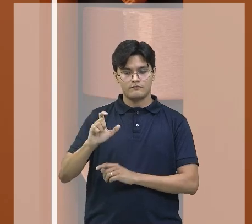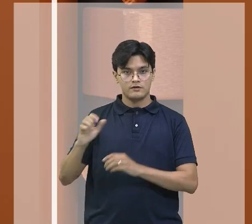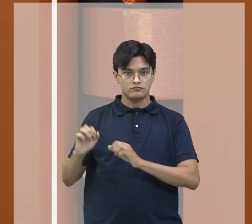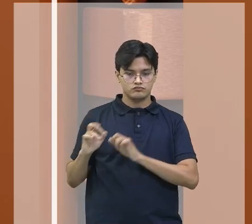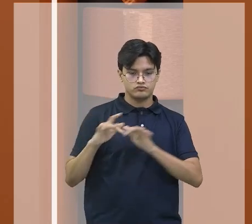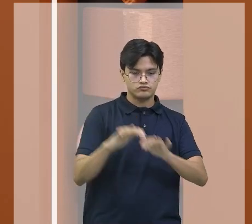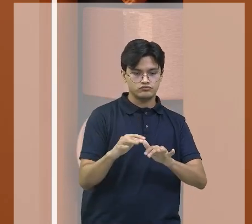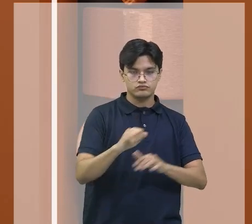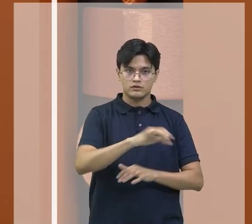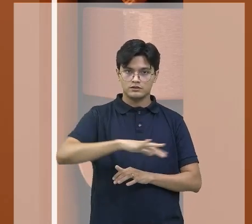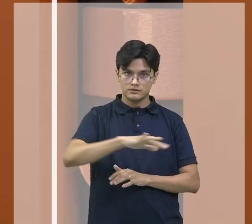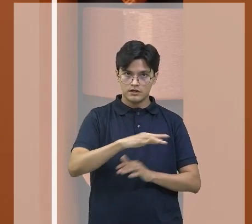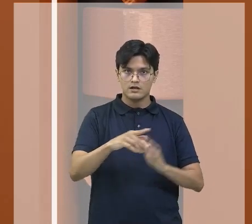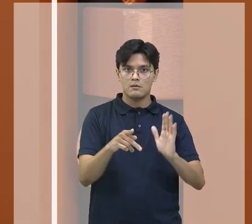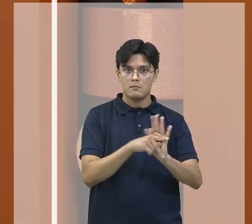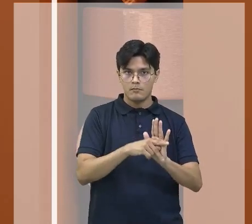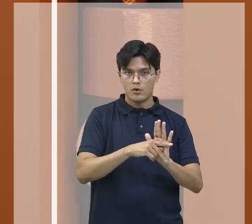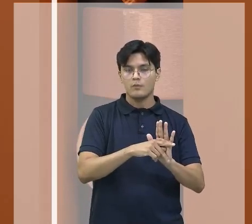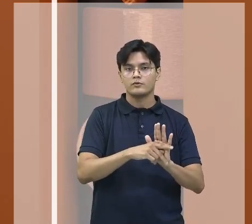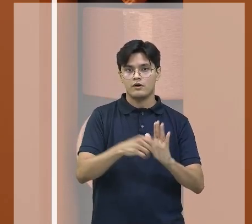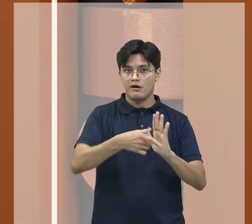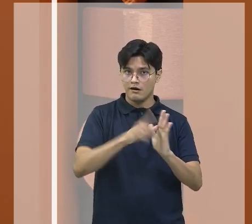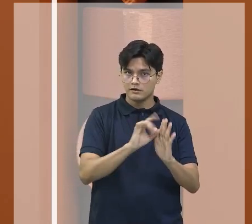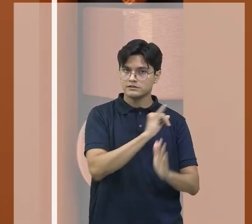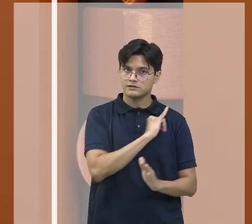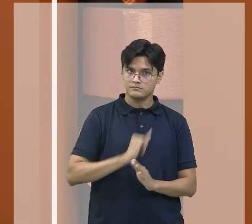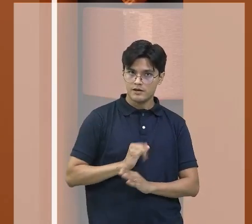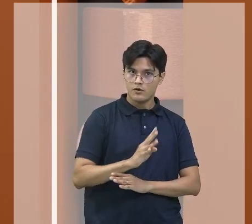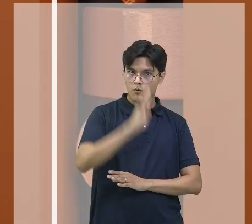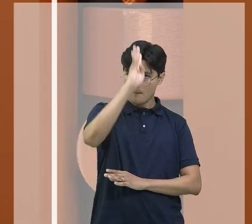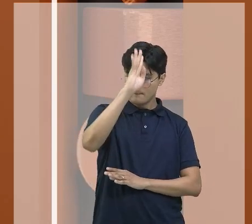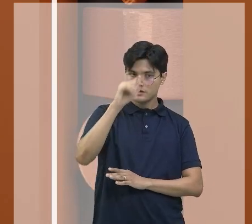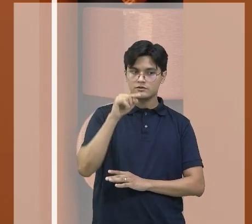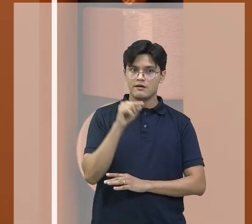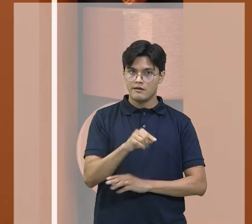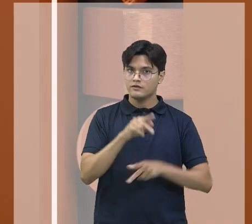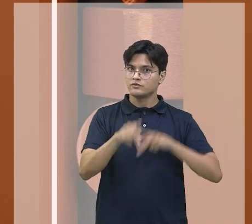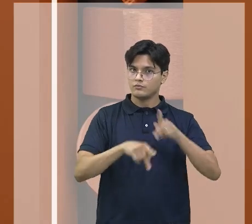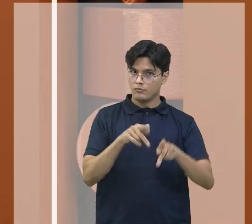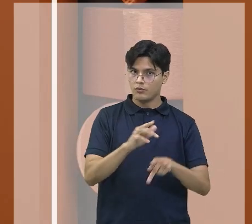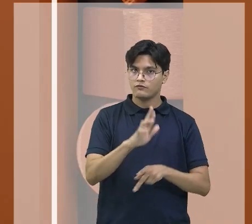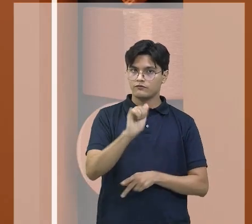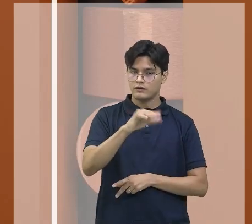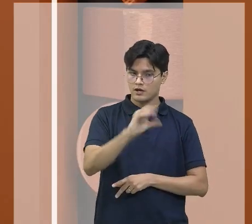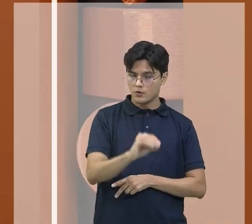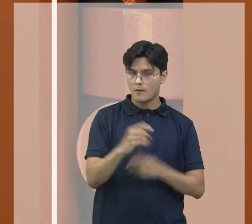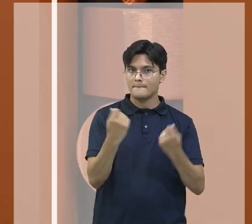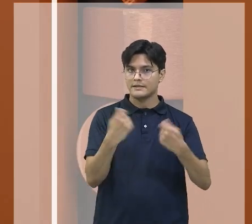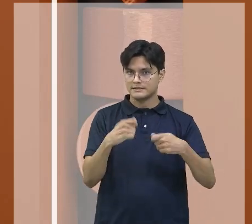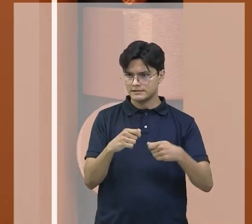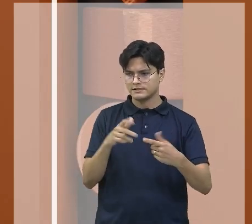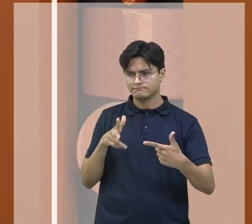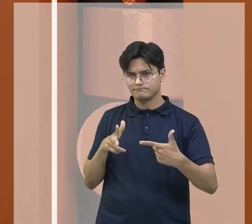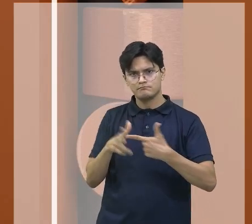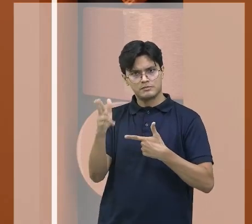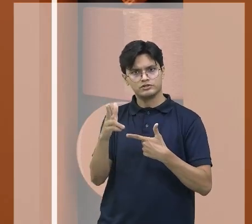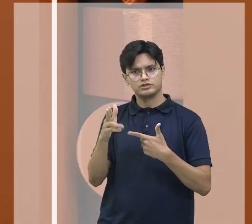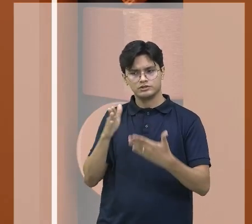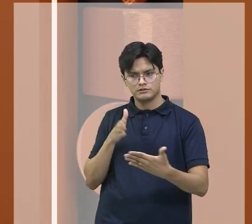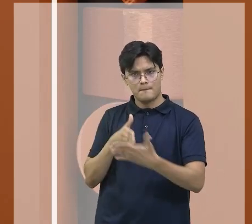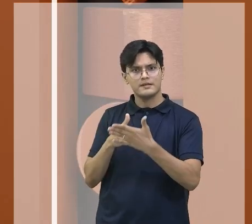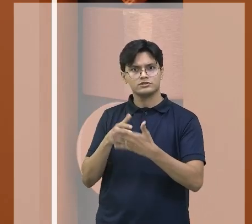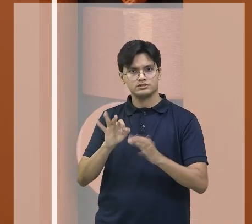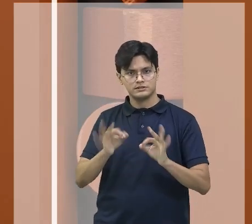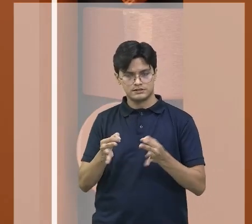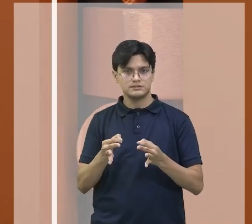precisa então barrar essa entrada. Exatamente por isso, essa Batalha de Poitiers, ela vai ser importante. Por quê? Porque eu agora,